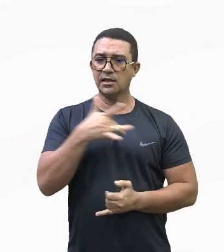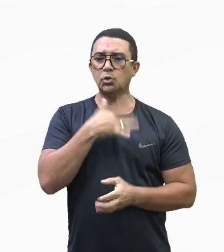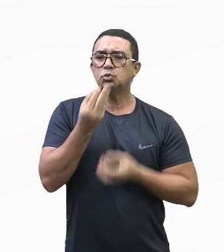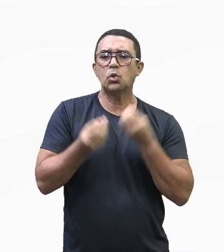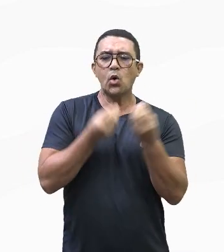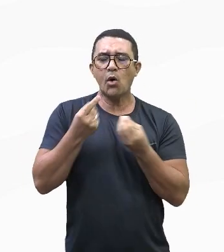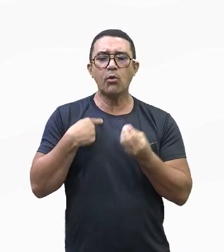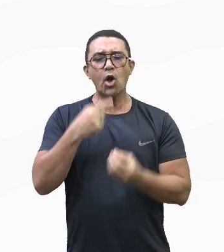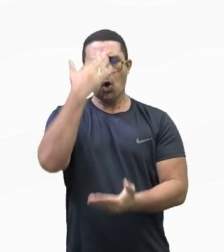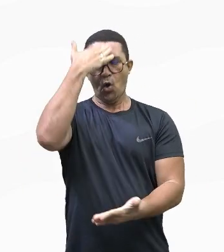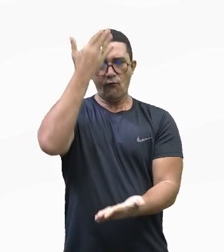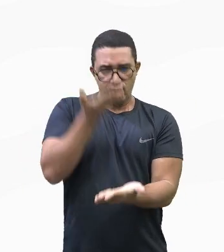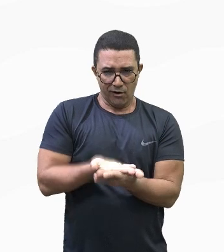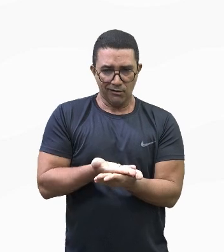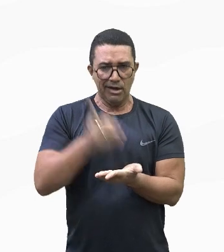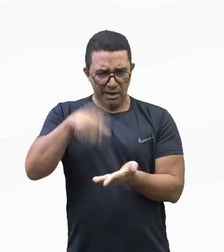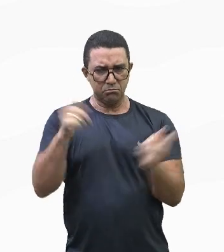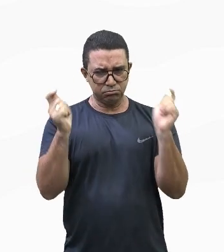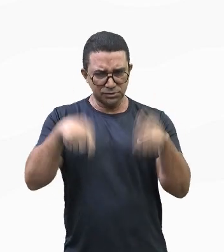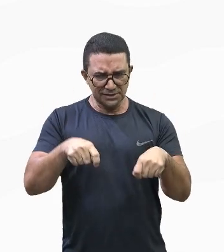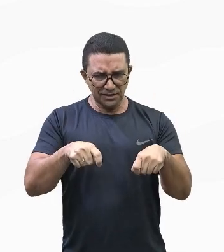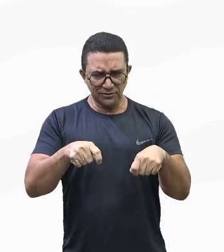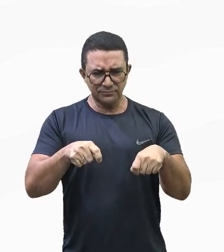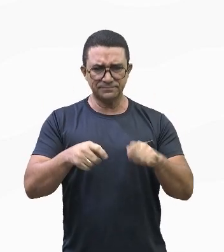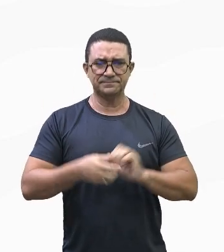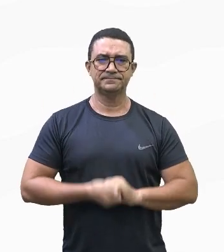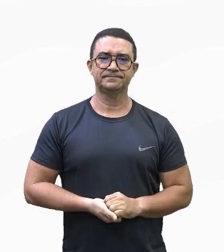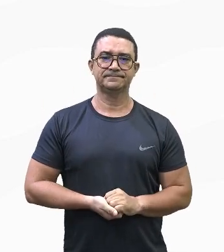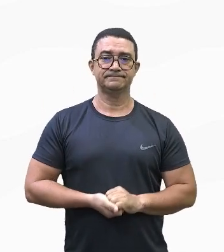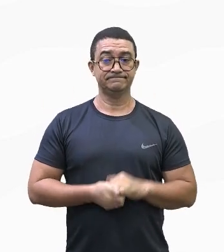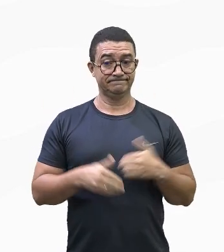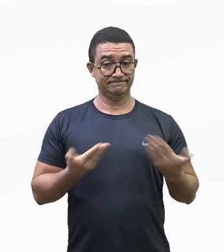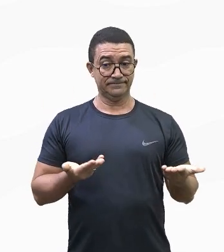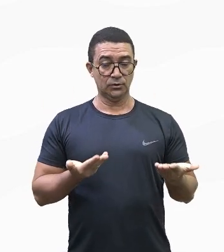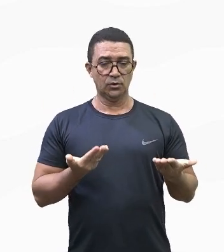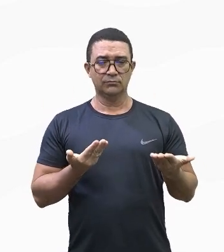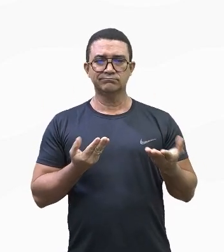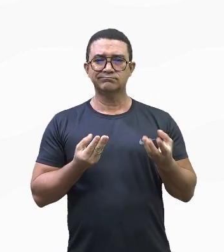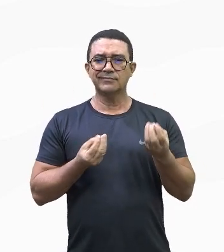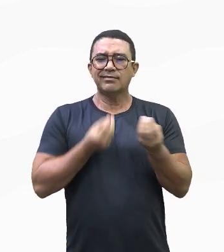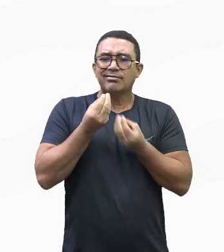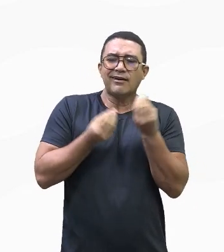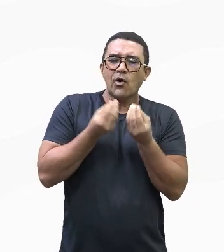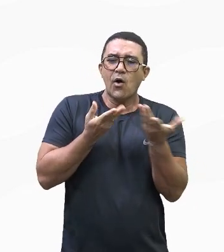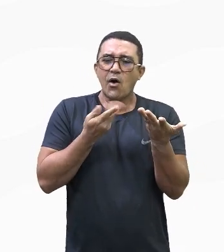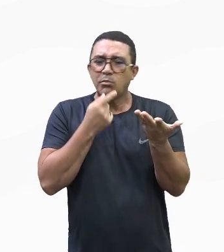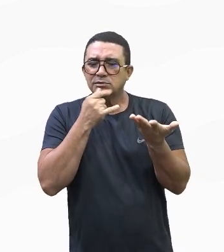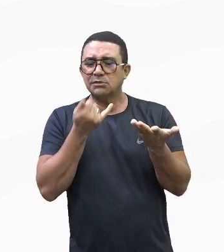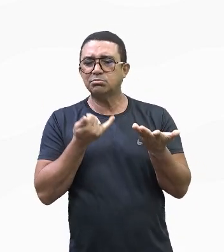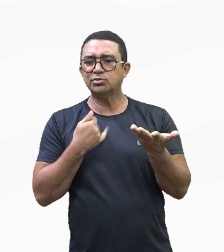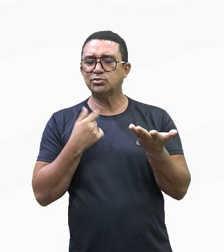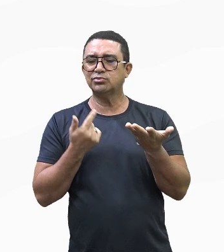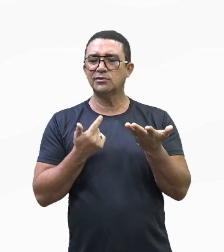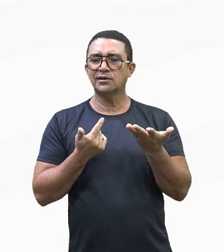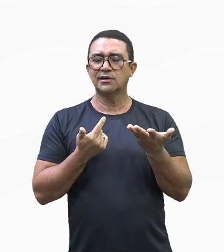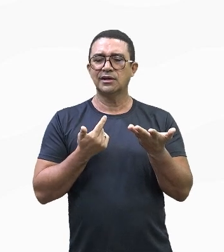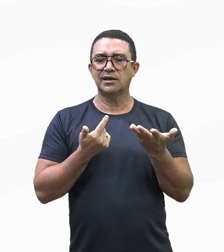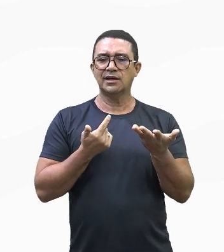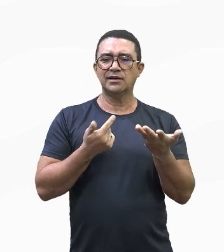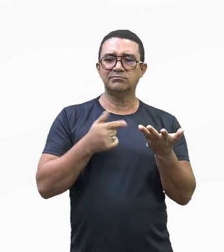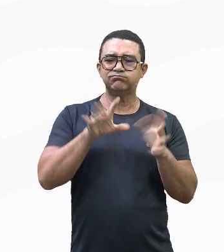forma confiável? É possível isso aí, gente? Até que ponto a exposição às